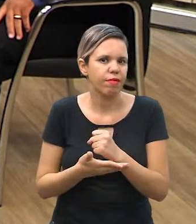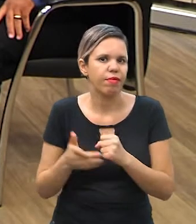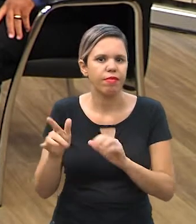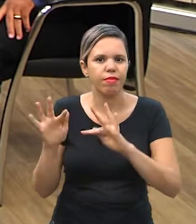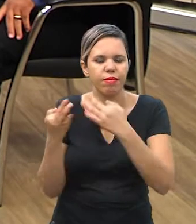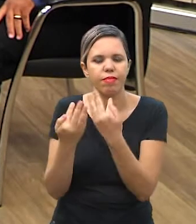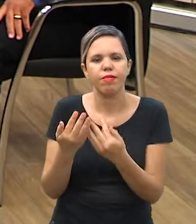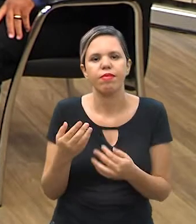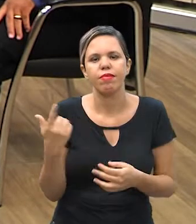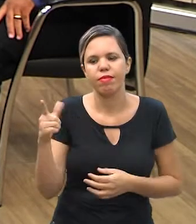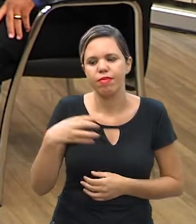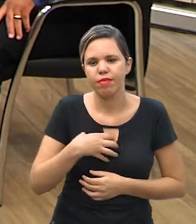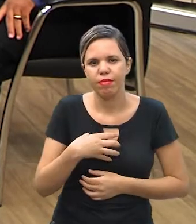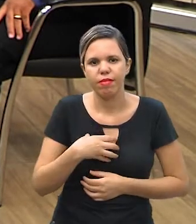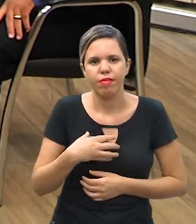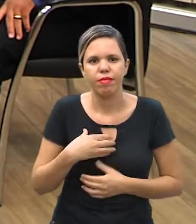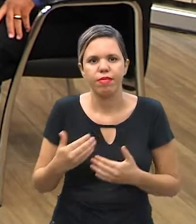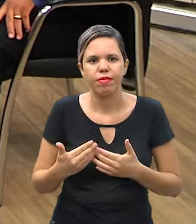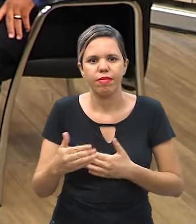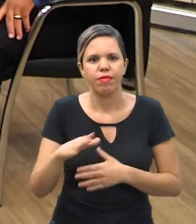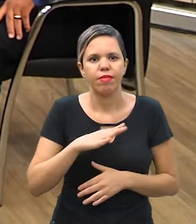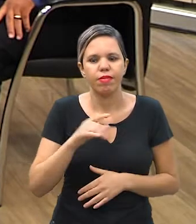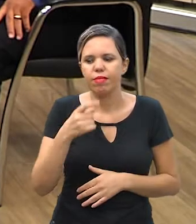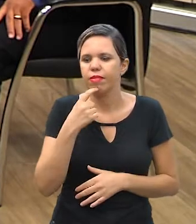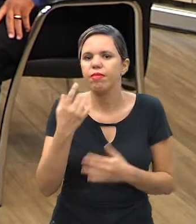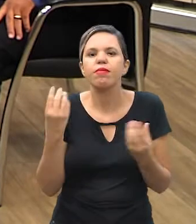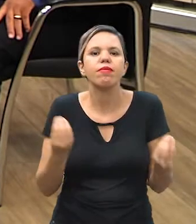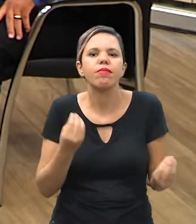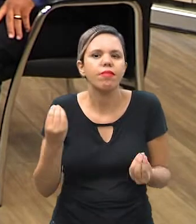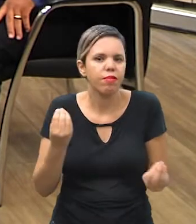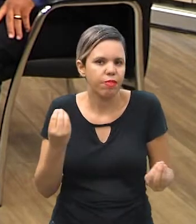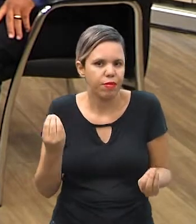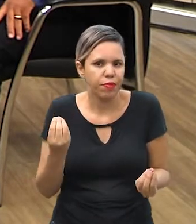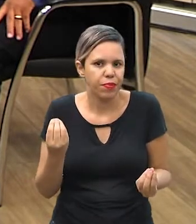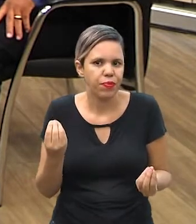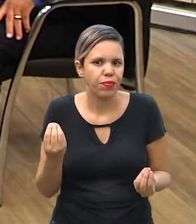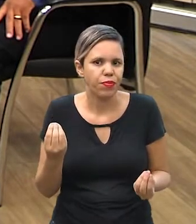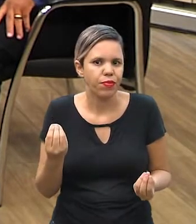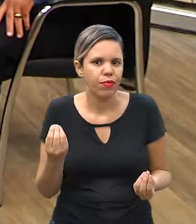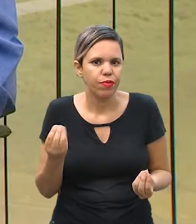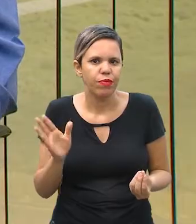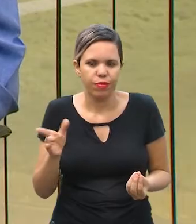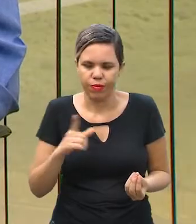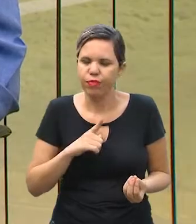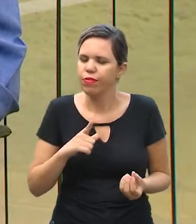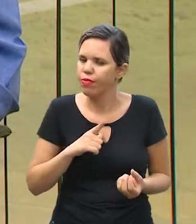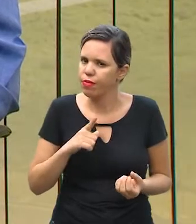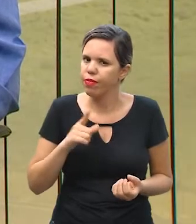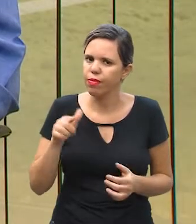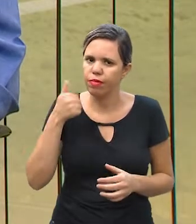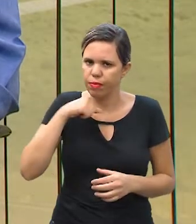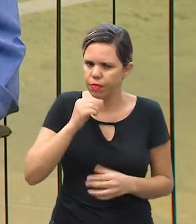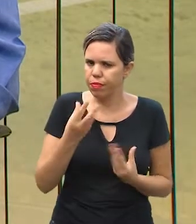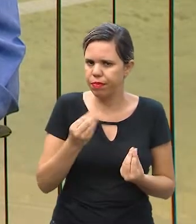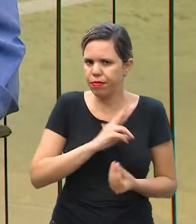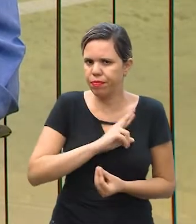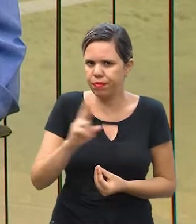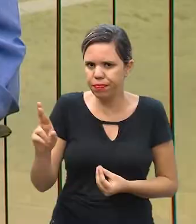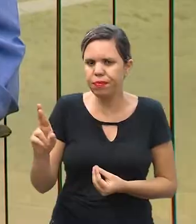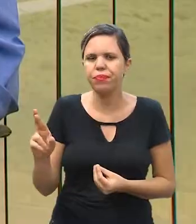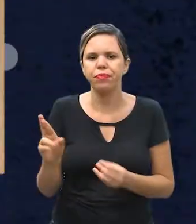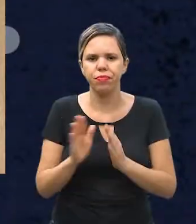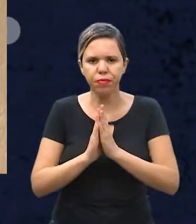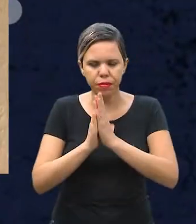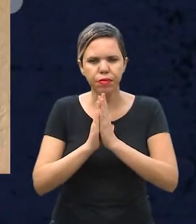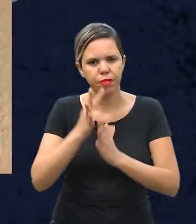em Caldeirão Grande? Surgiu a partir da cidade de Campinas? Como é que foi? Já tinha uma base, porque a minha mãe é muito religiosa, meus pais